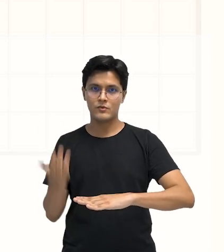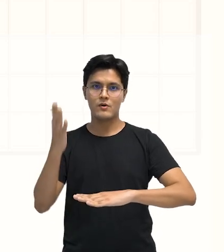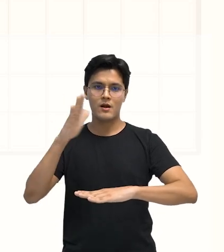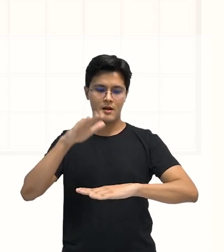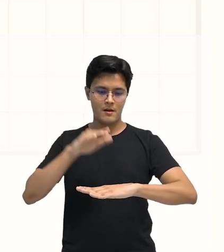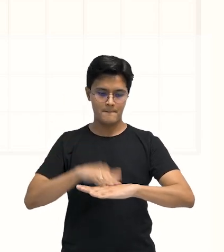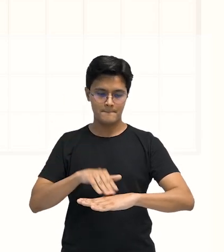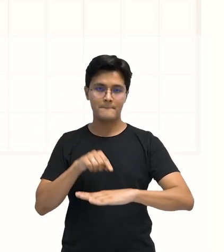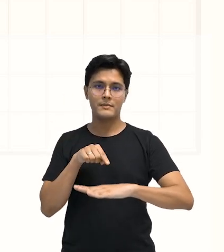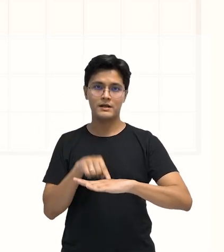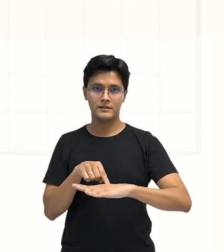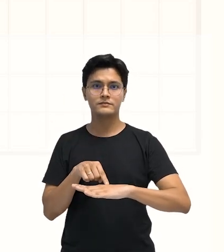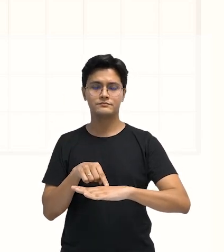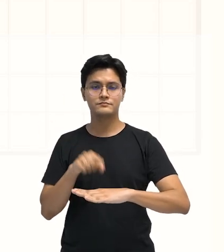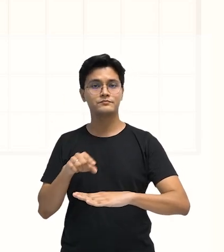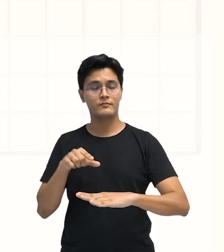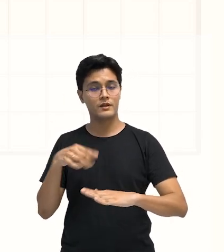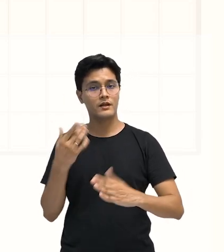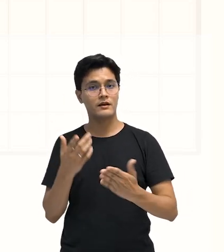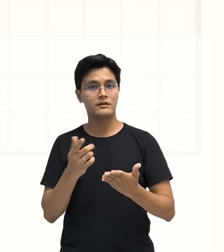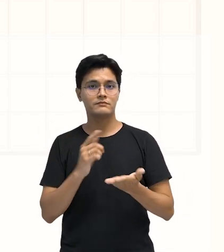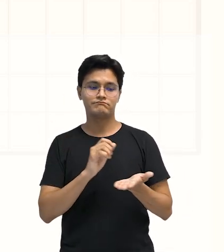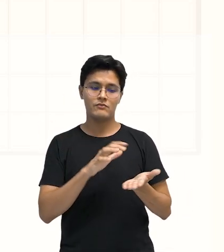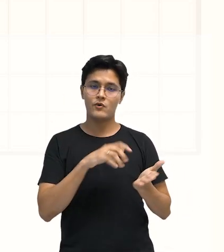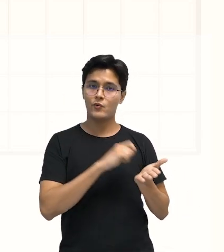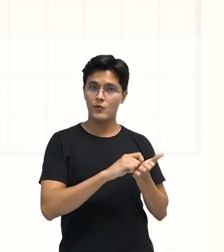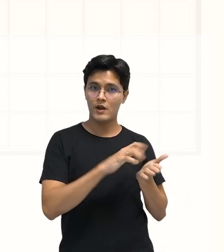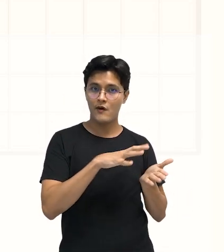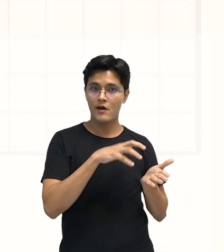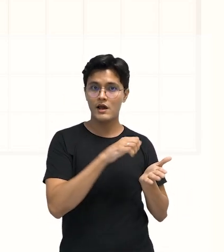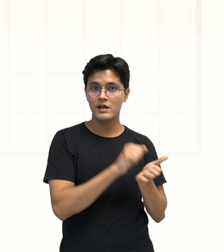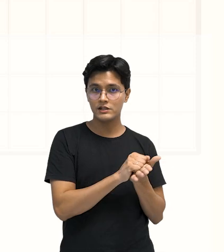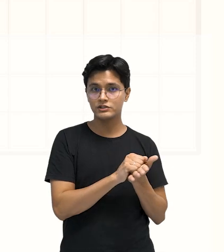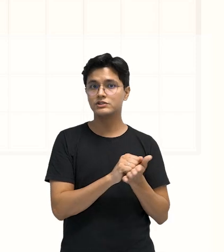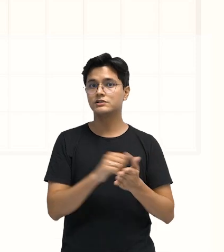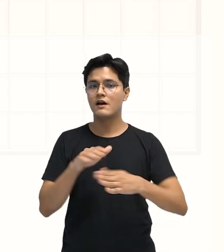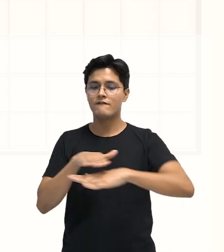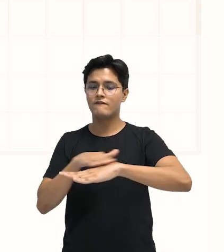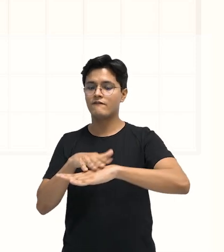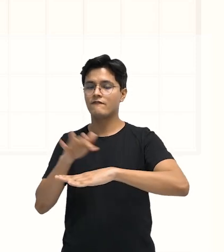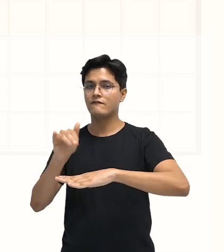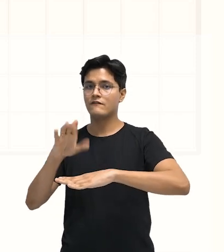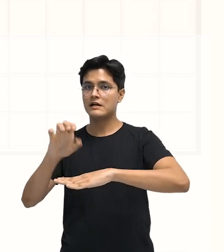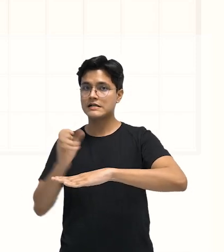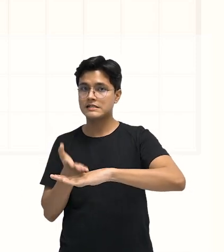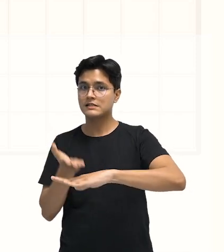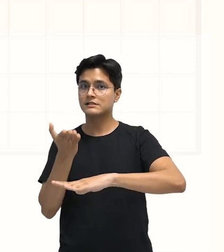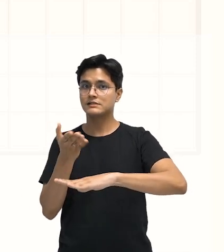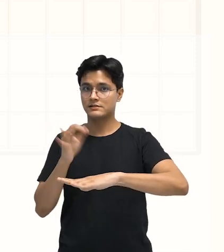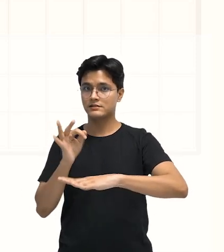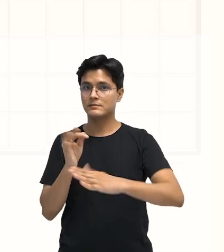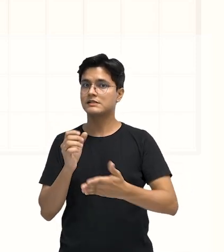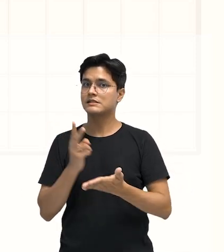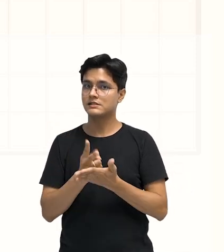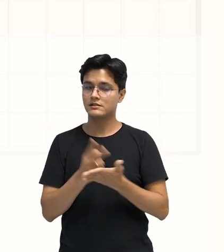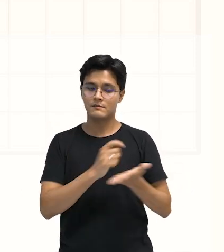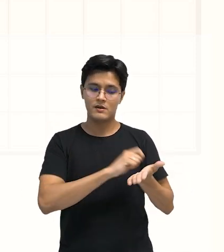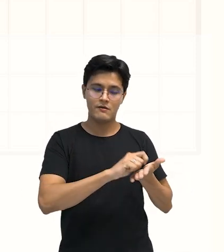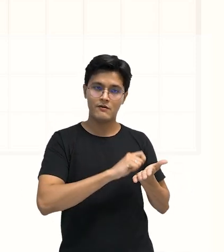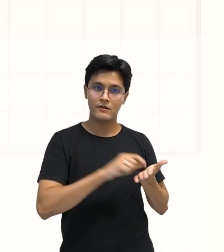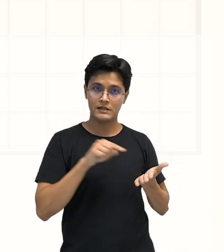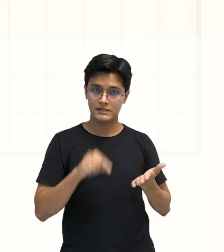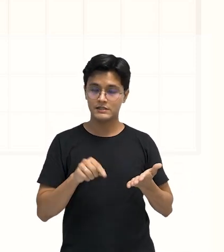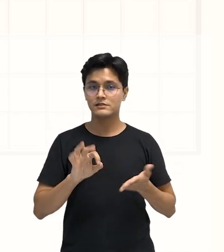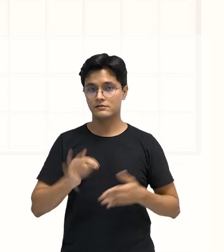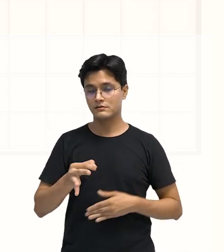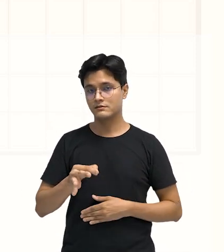lisa. E vamos registrar a face que fica voltada para cima, ok? Então, esse